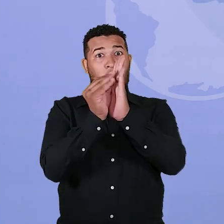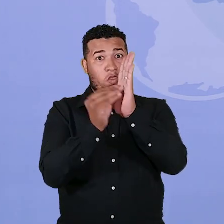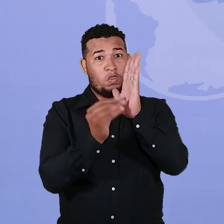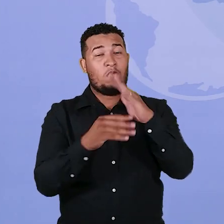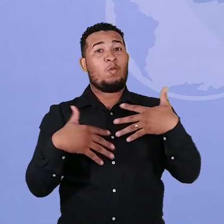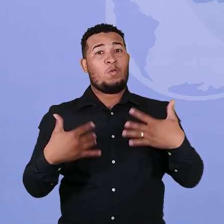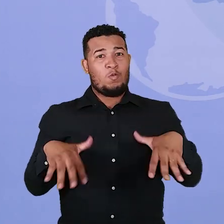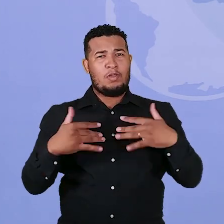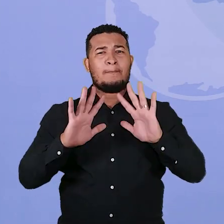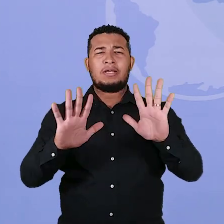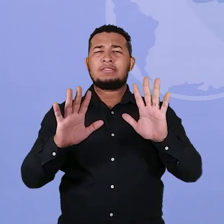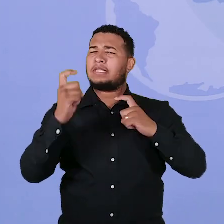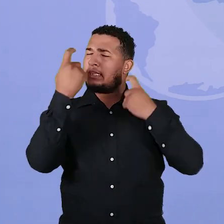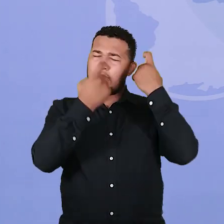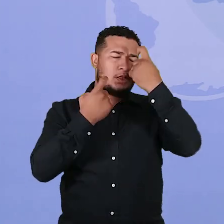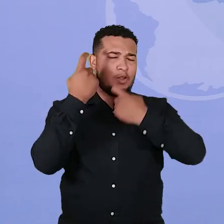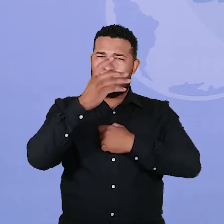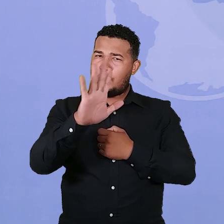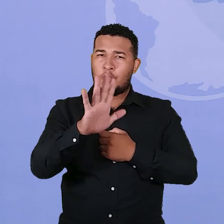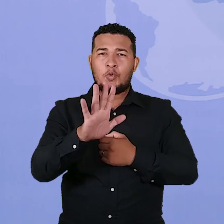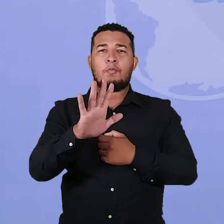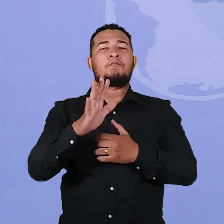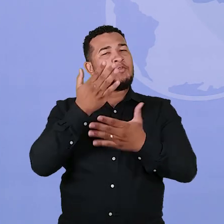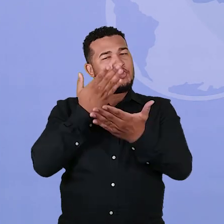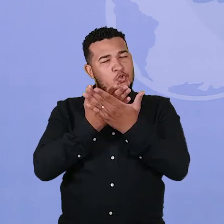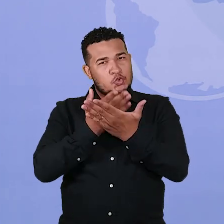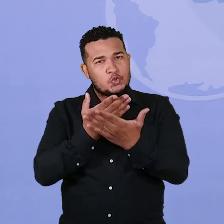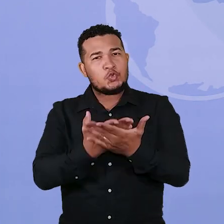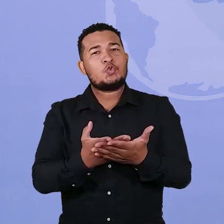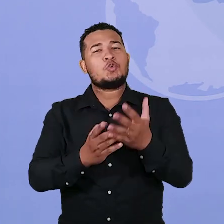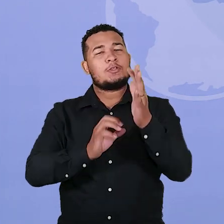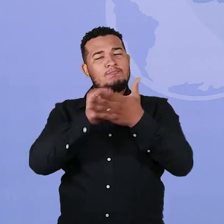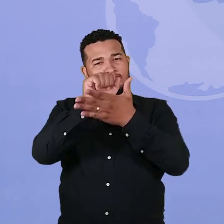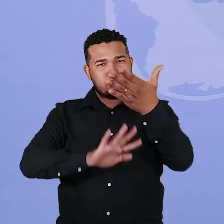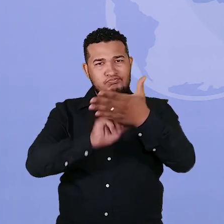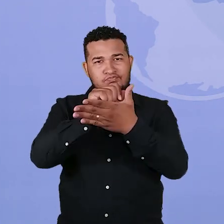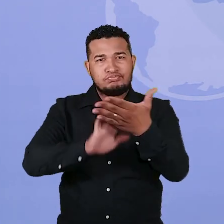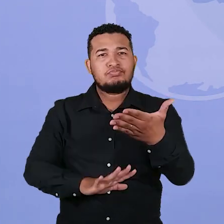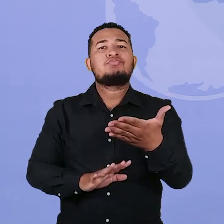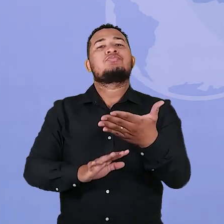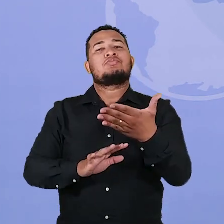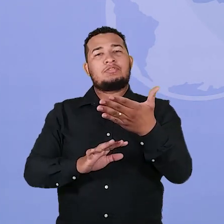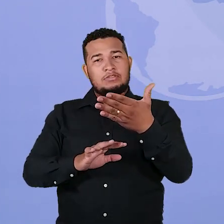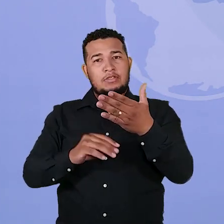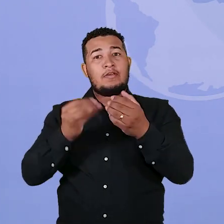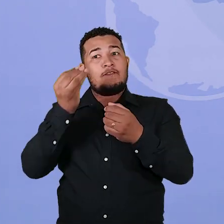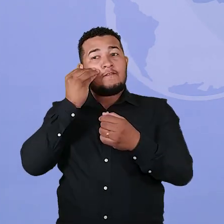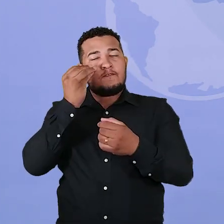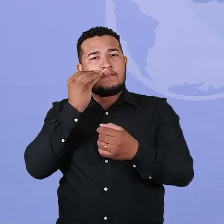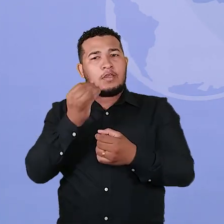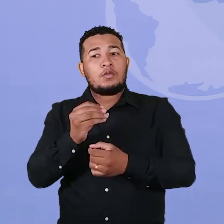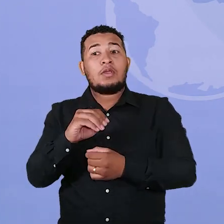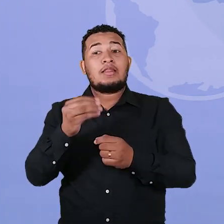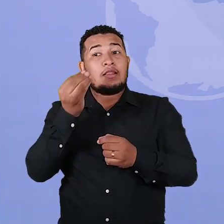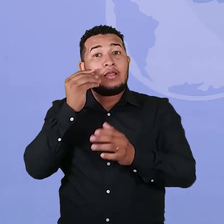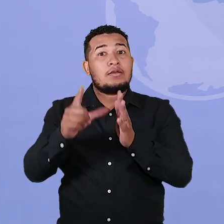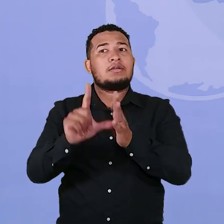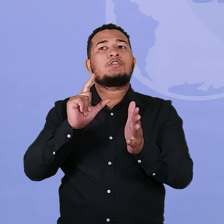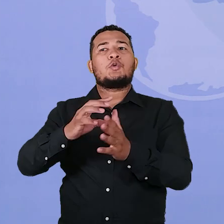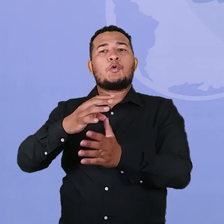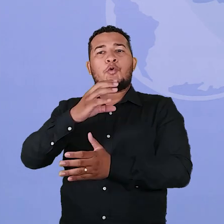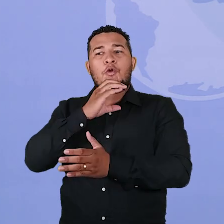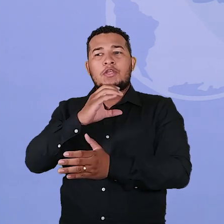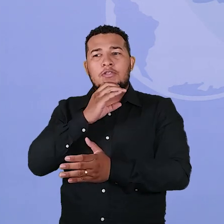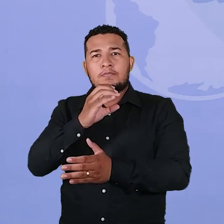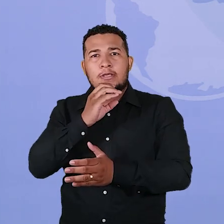muita coisa não é mas se preocupa não estuda faça exercícios revise